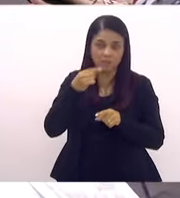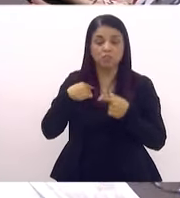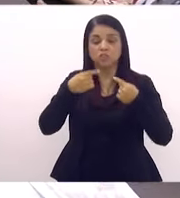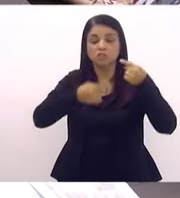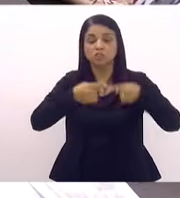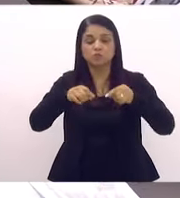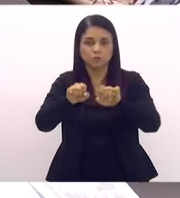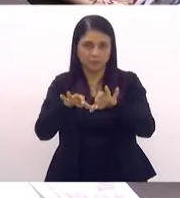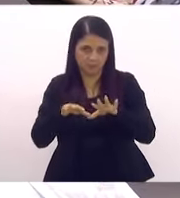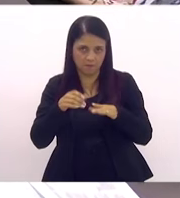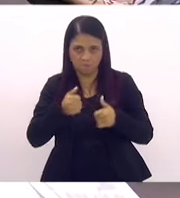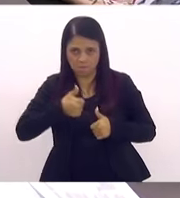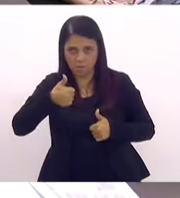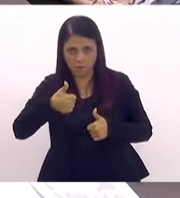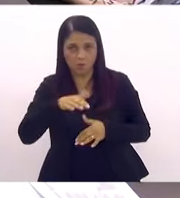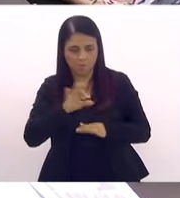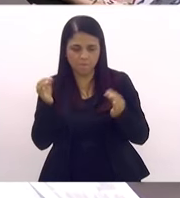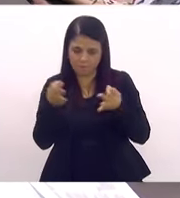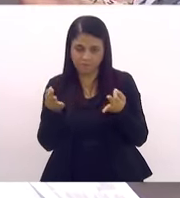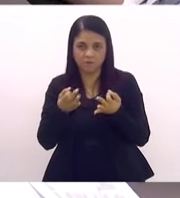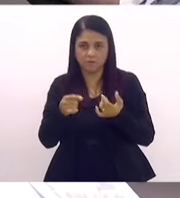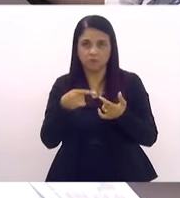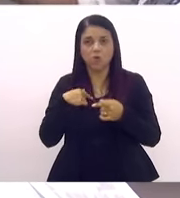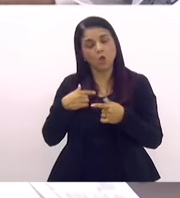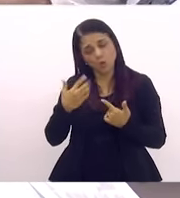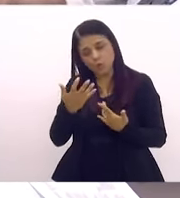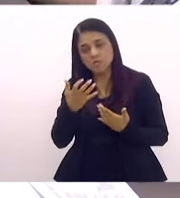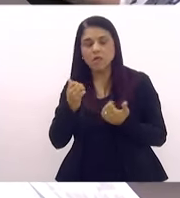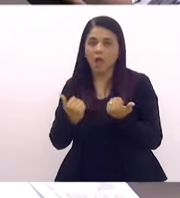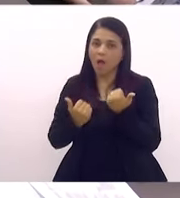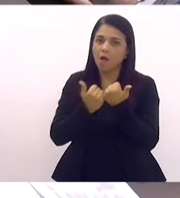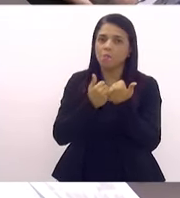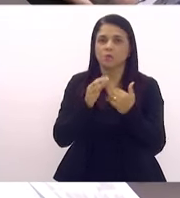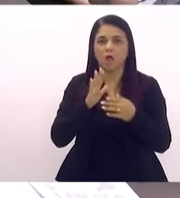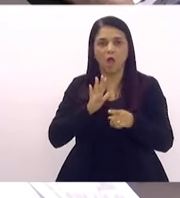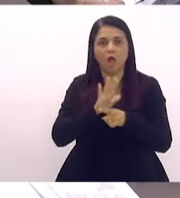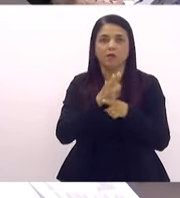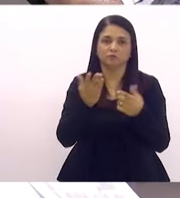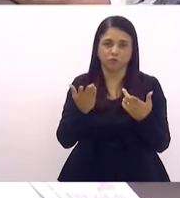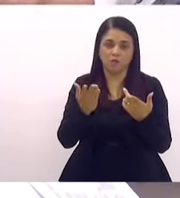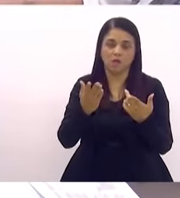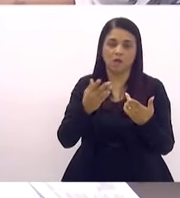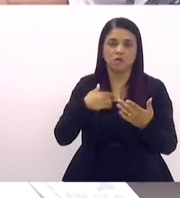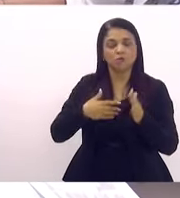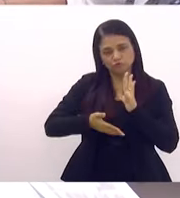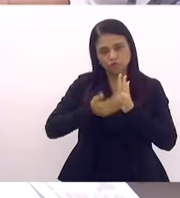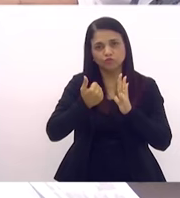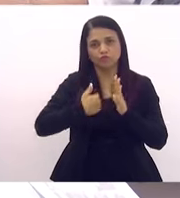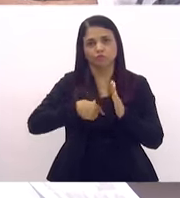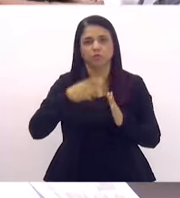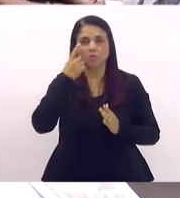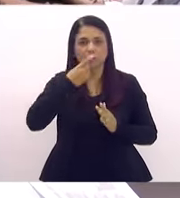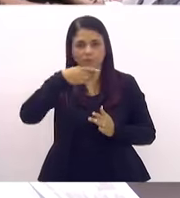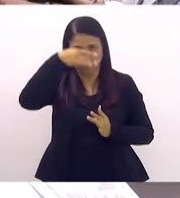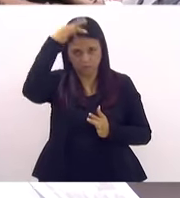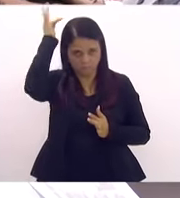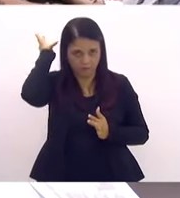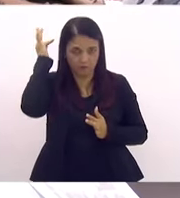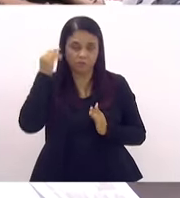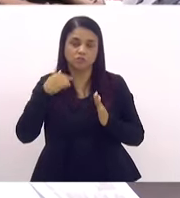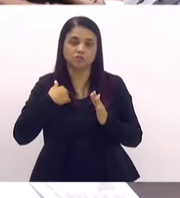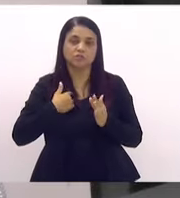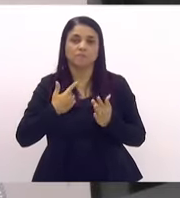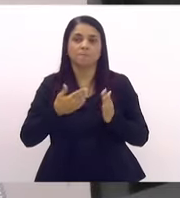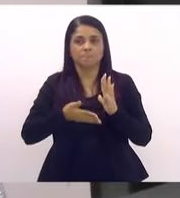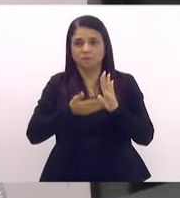Então, perfeito. Foi no sentido de contribuir. Sim, sim. Mas, é sempre bem-vindo e legítimo. Só isso. Até porque Vossa Excelência não está procrastinando, porque